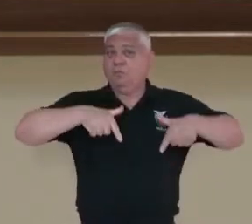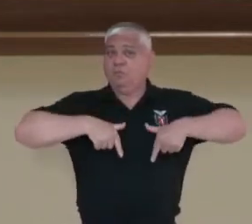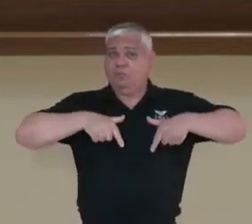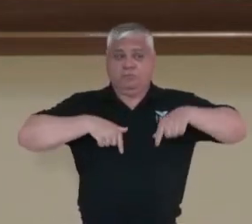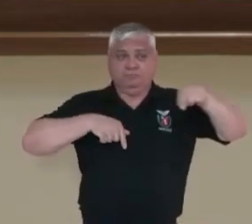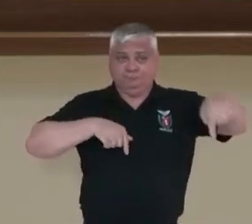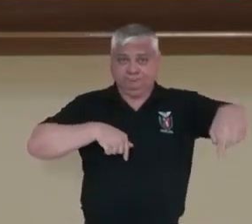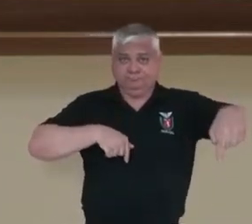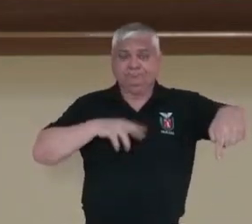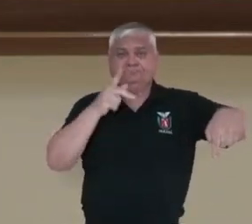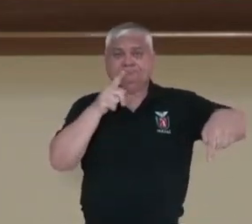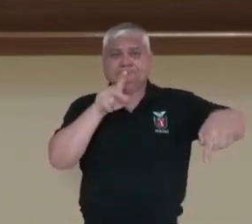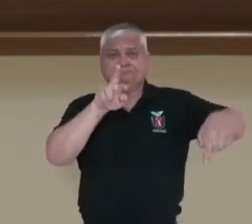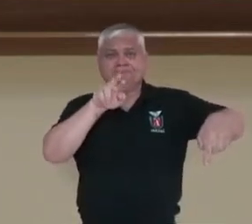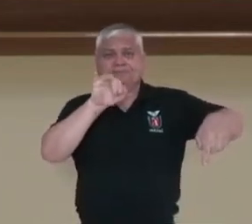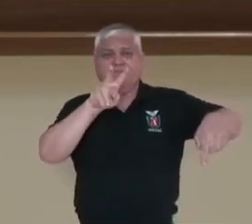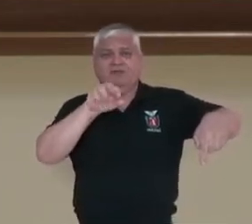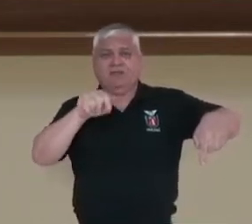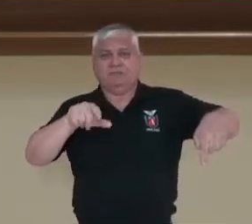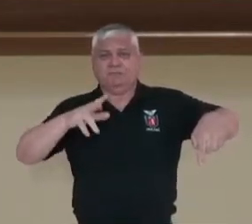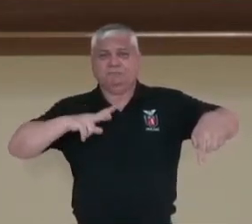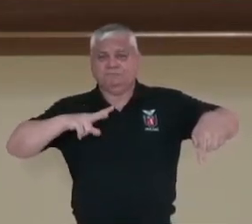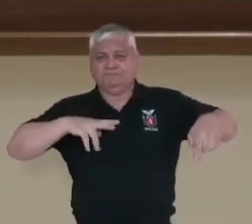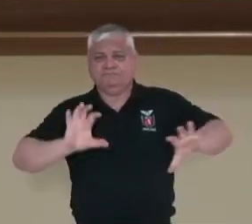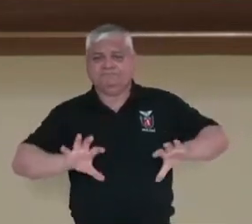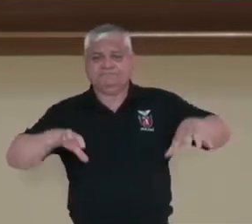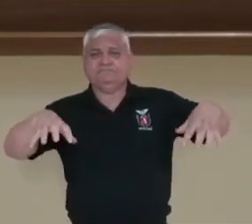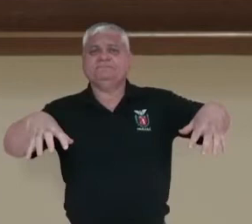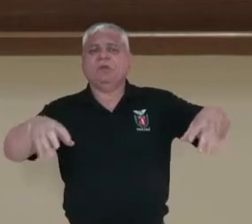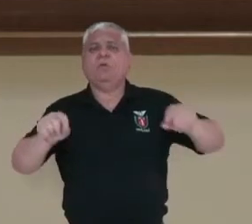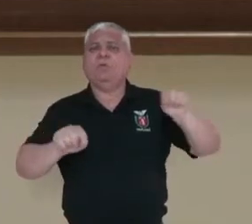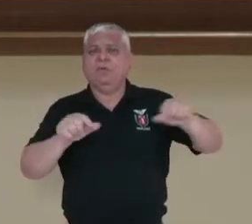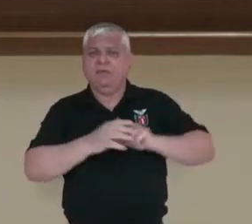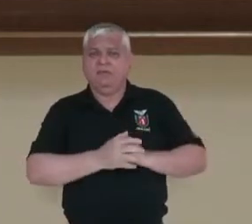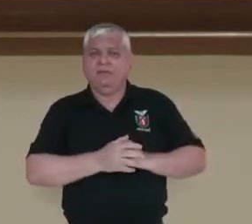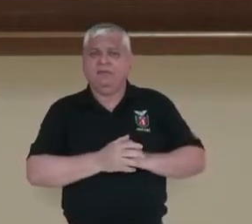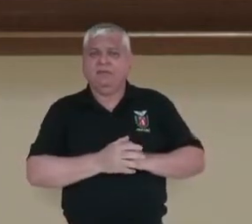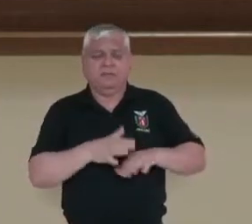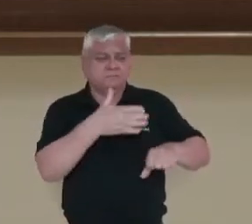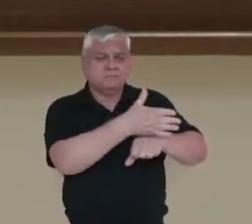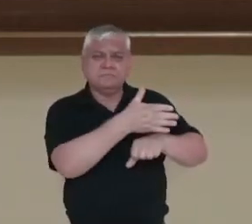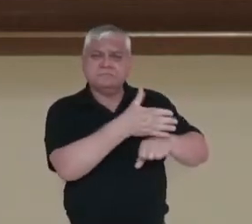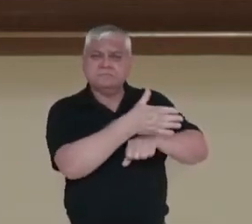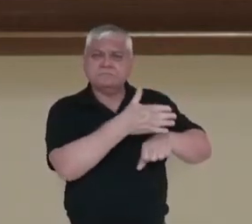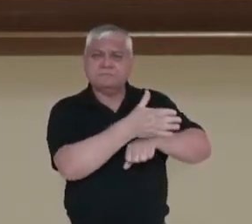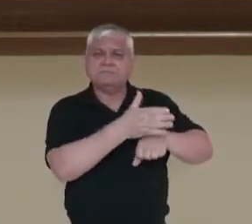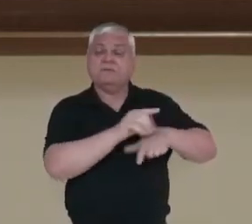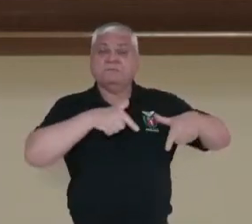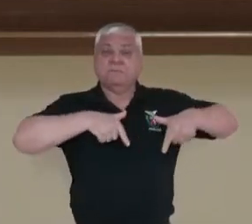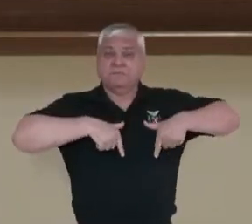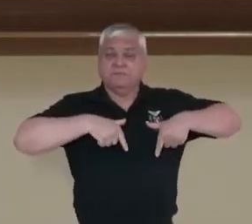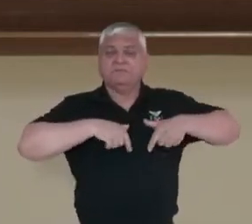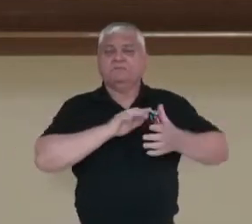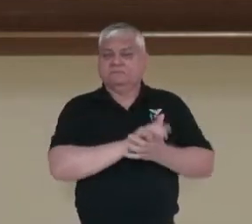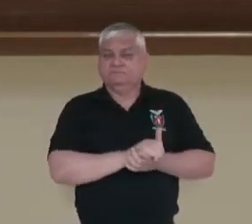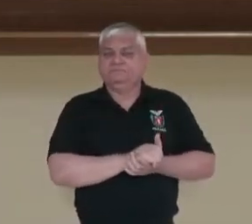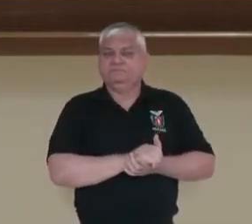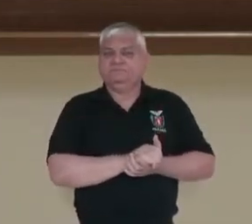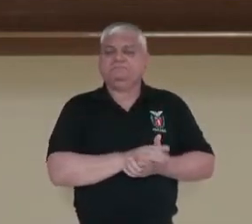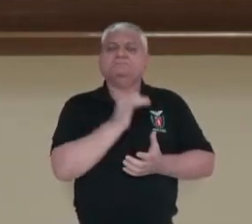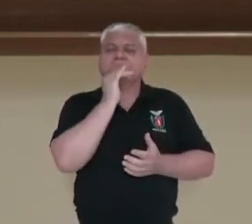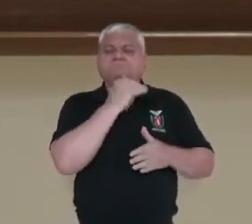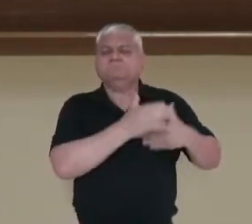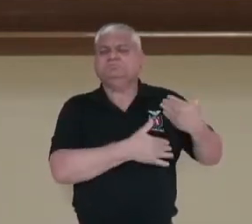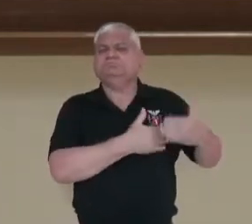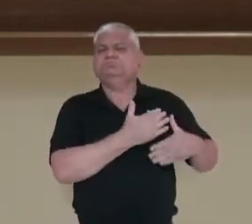gente enriqueceu com aquilo que seria público, né? Então, ao longo